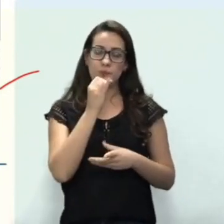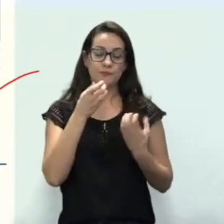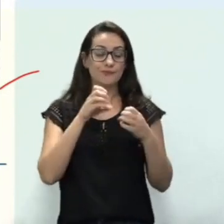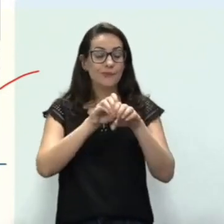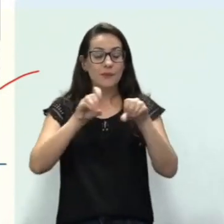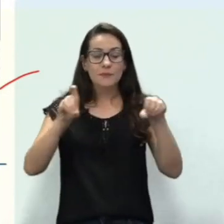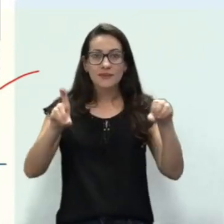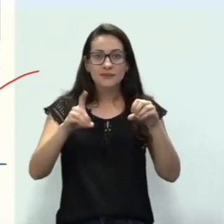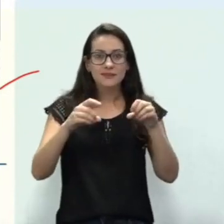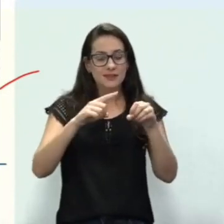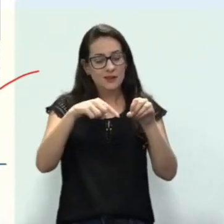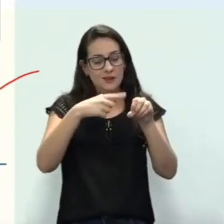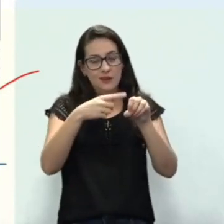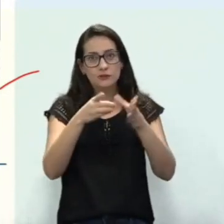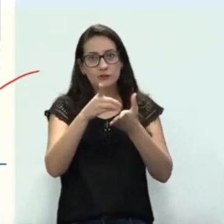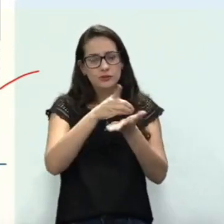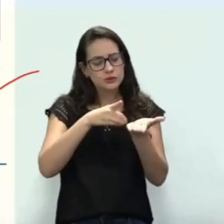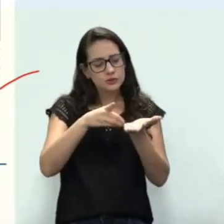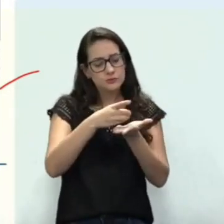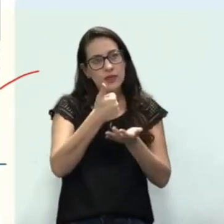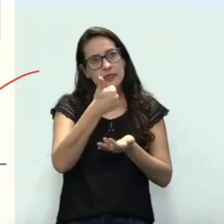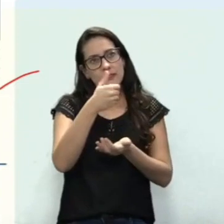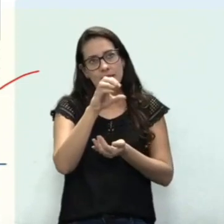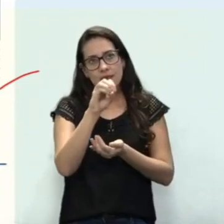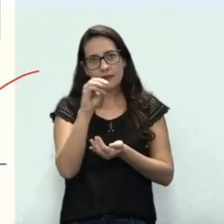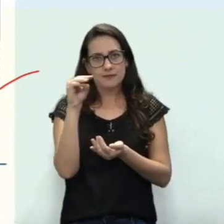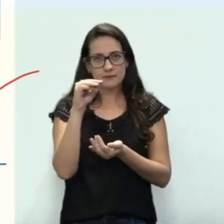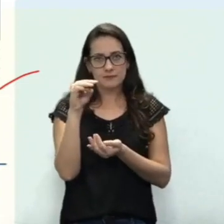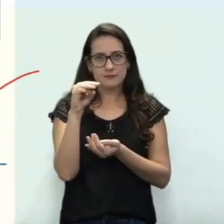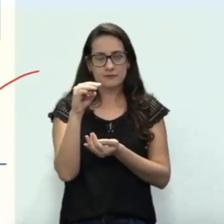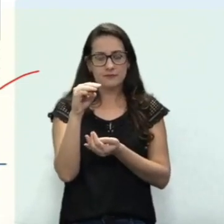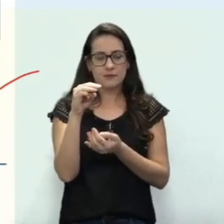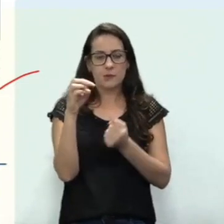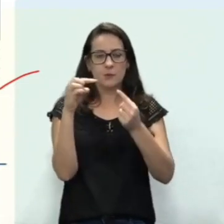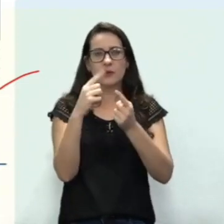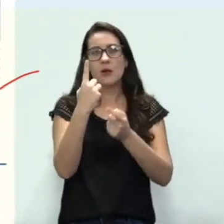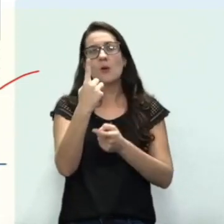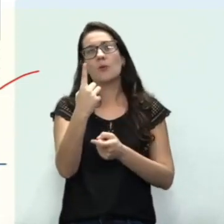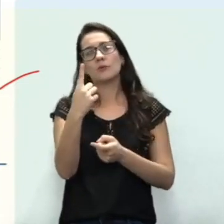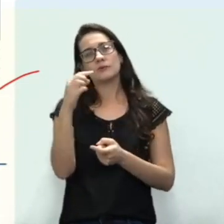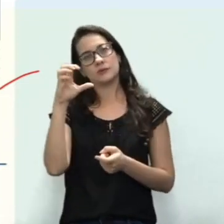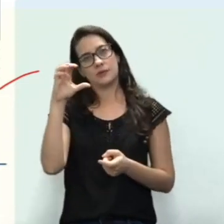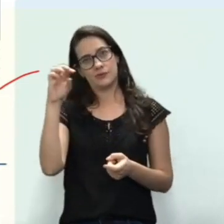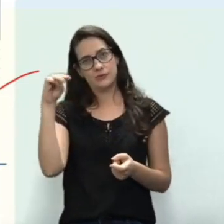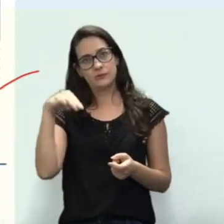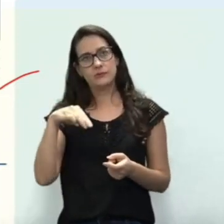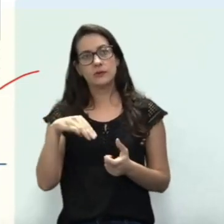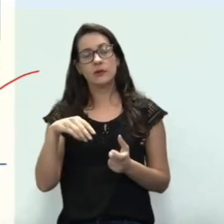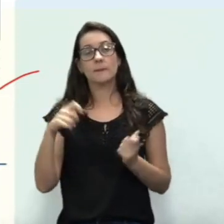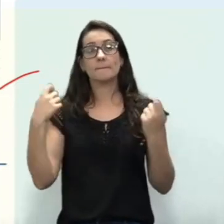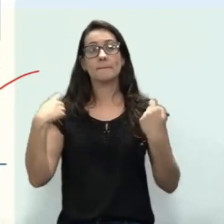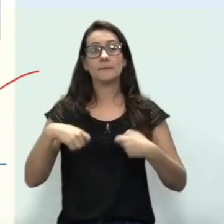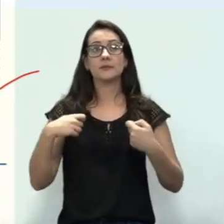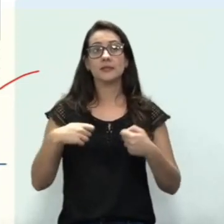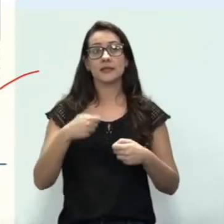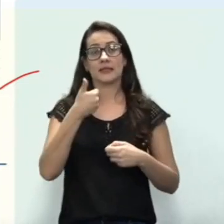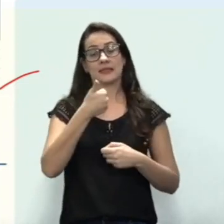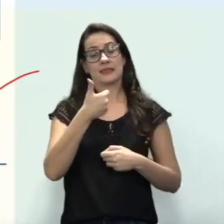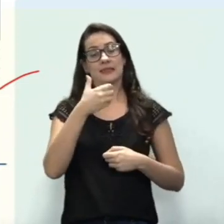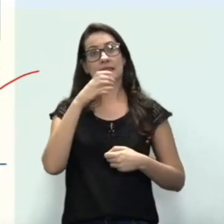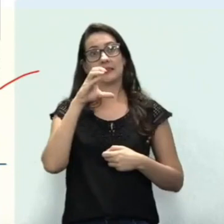barra de 10 milímetros, que seria 1 centímetro, a gente vai ter que deslocar